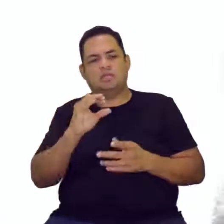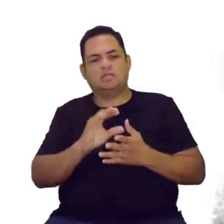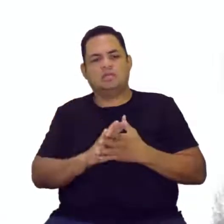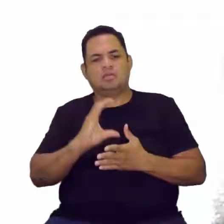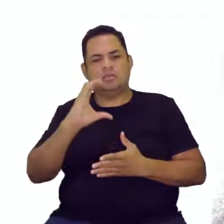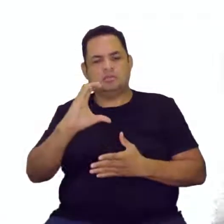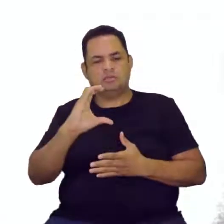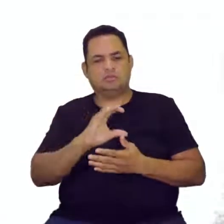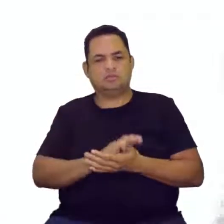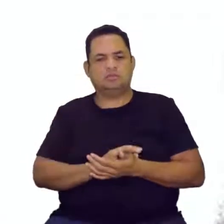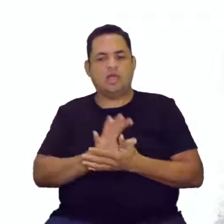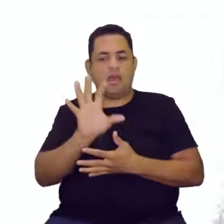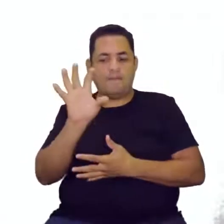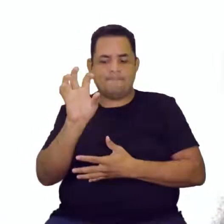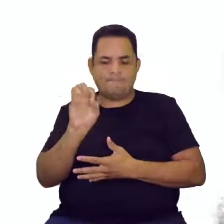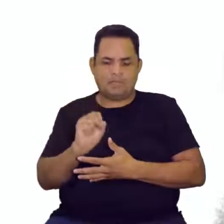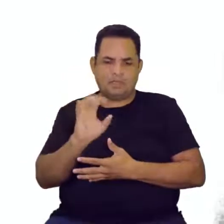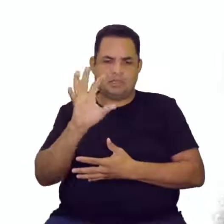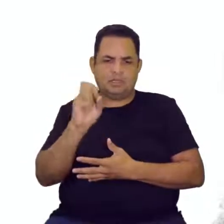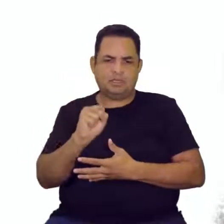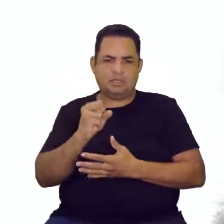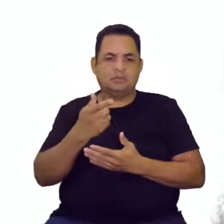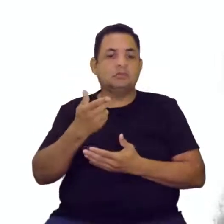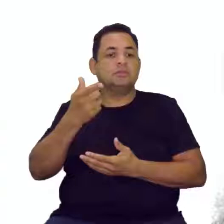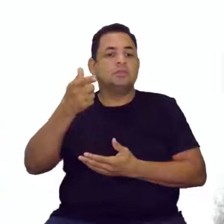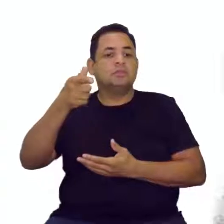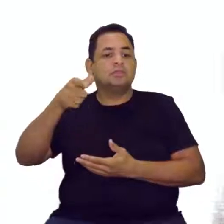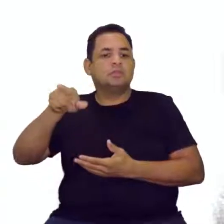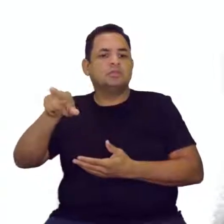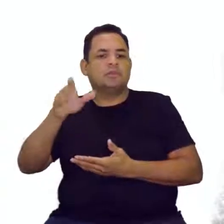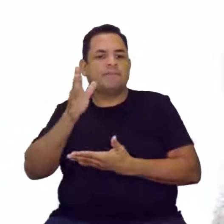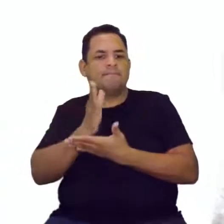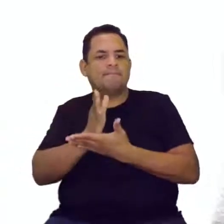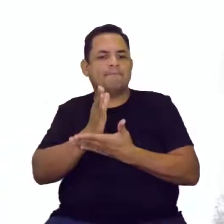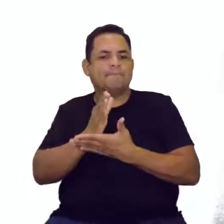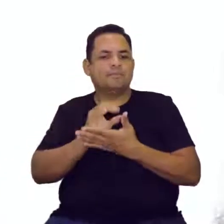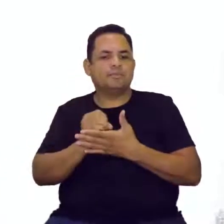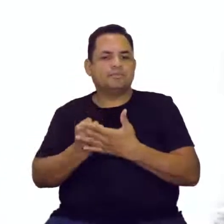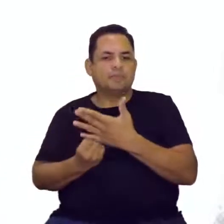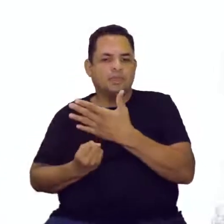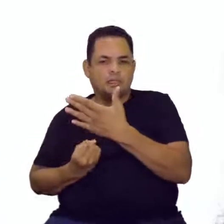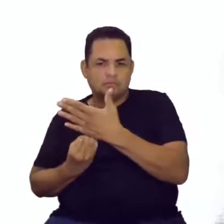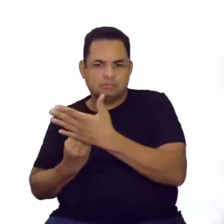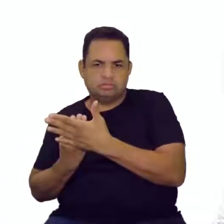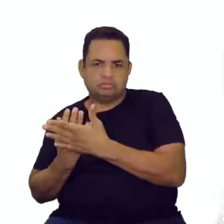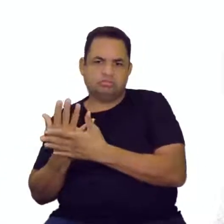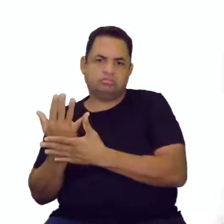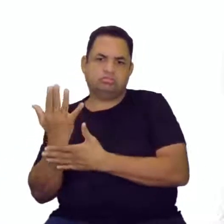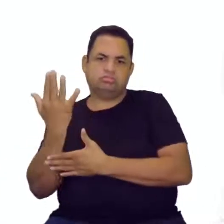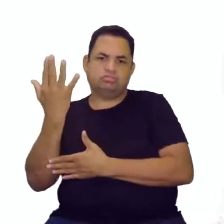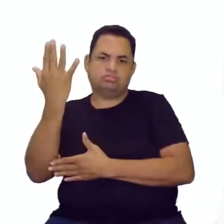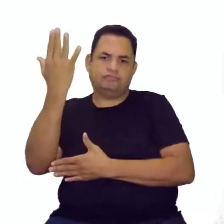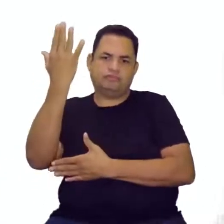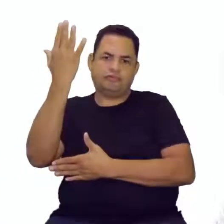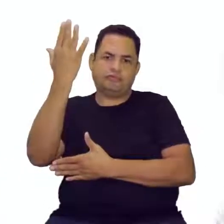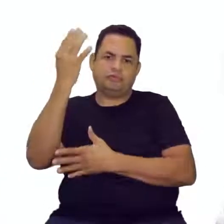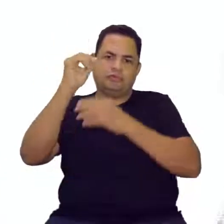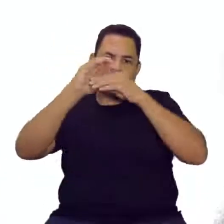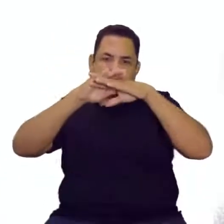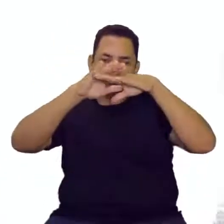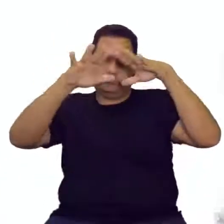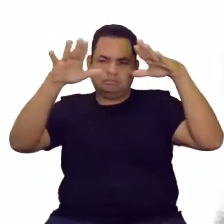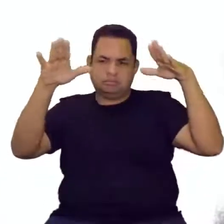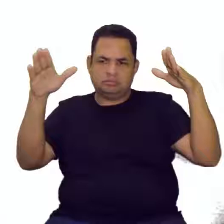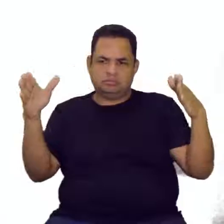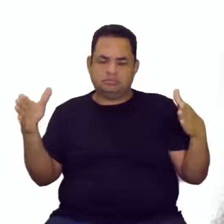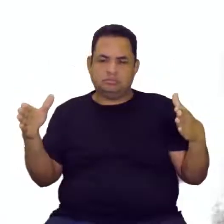Parte dela é absorvida e a outra parte, ela emana para a superfície.